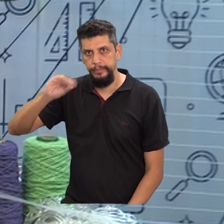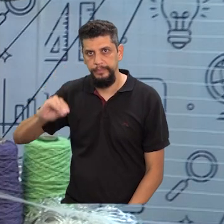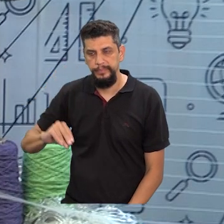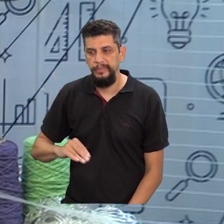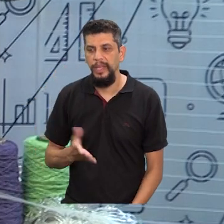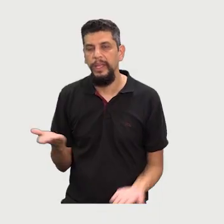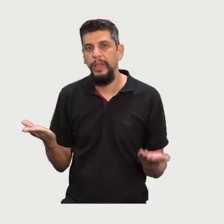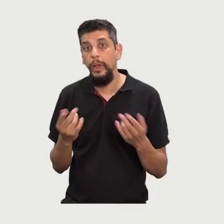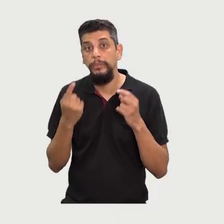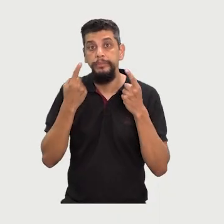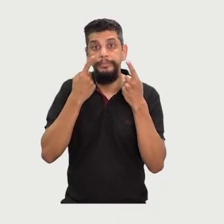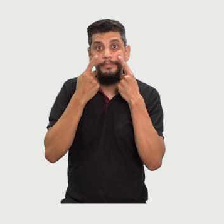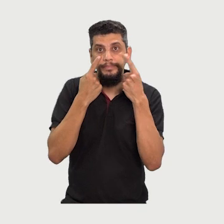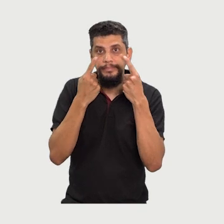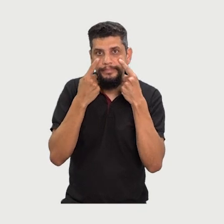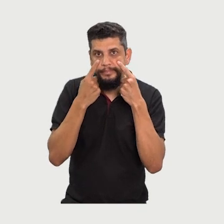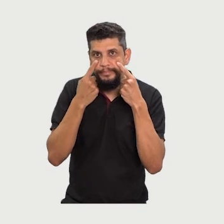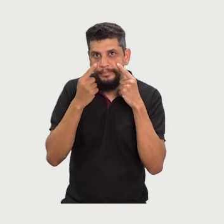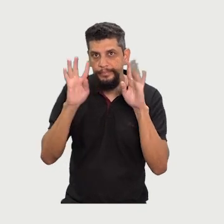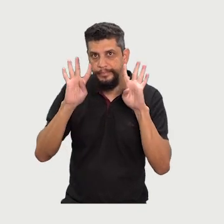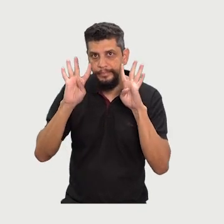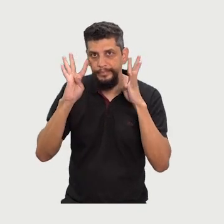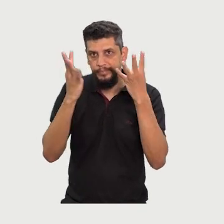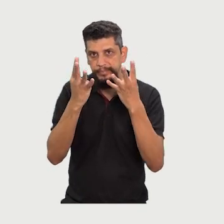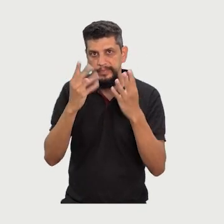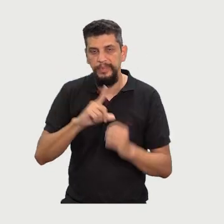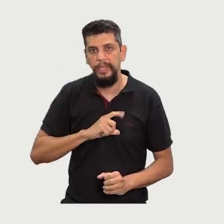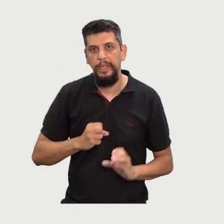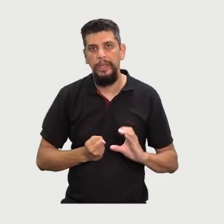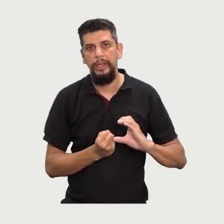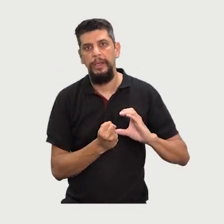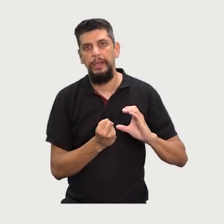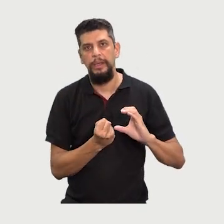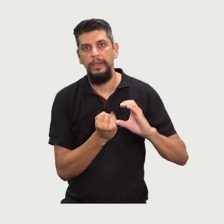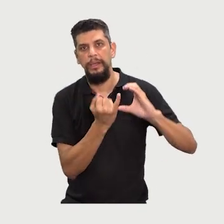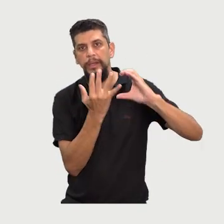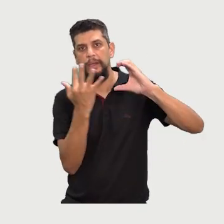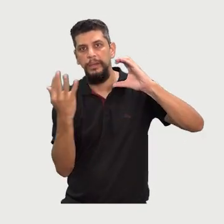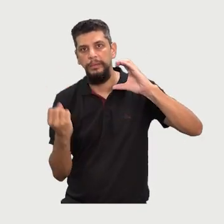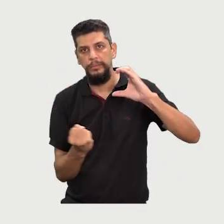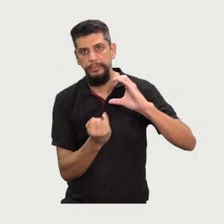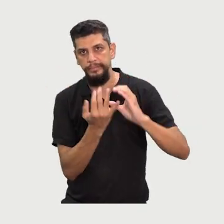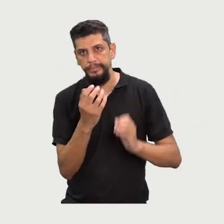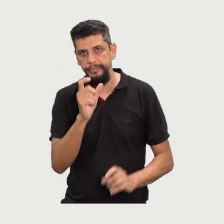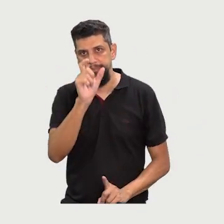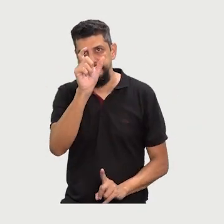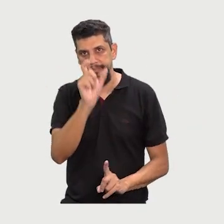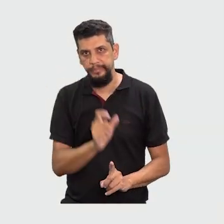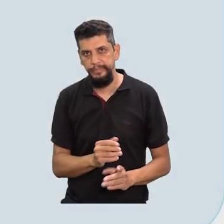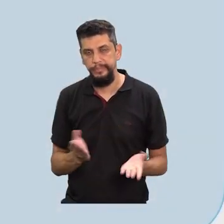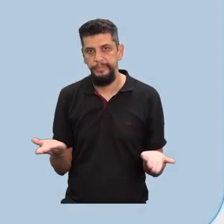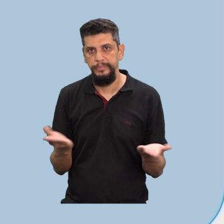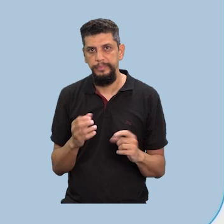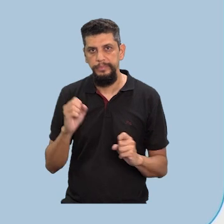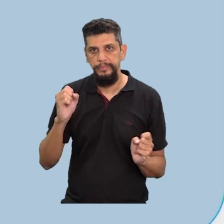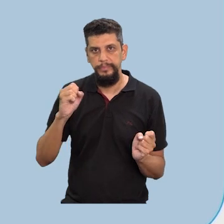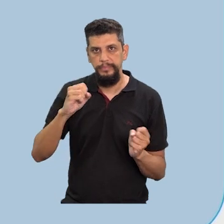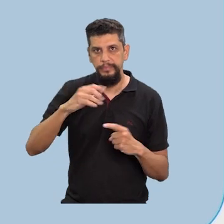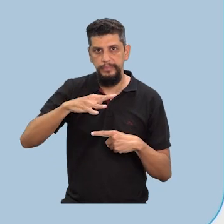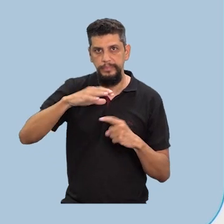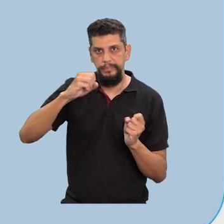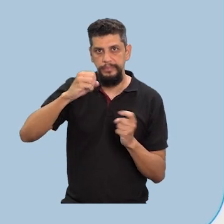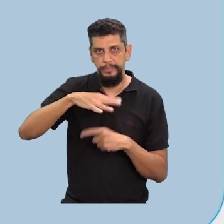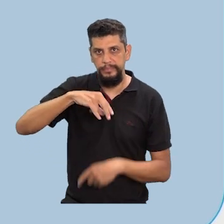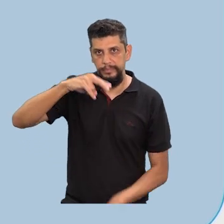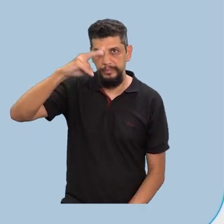E agora, fique de olho. Então, vamos retomar algumas características dos mitos que a gente já trabalhou, certo? Então, os mitos,